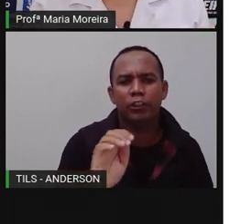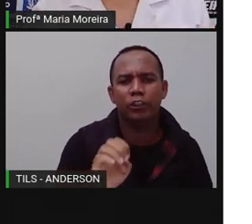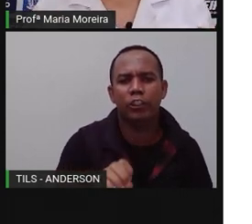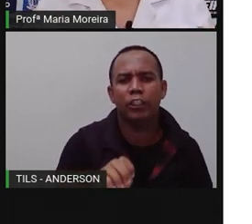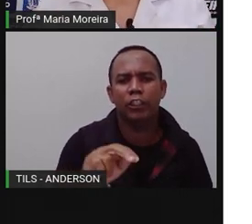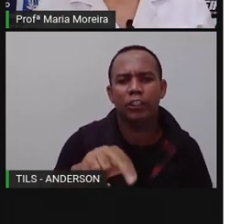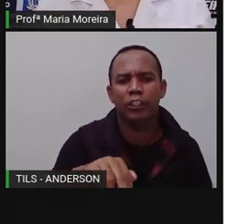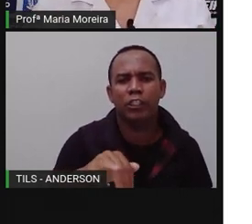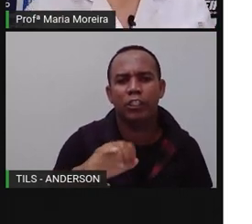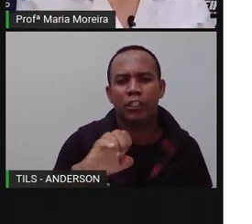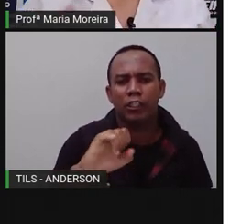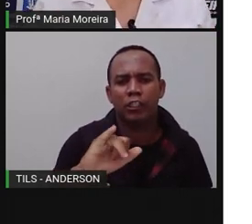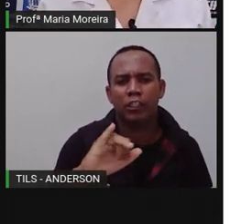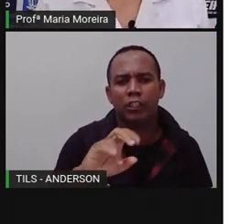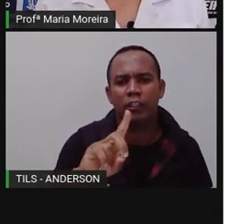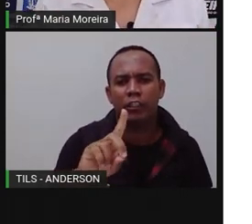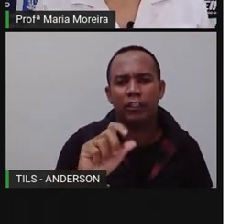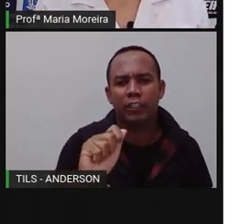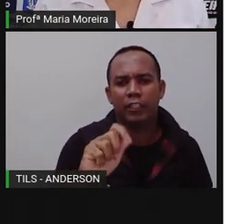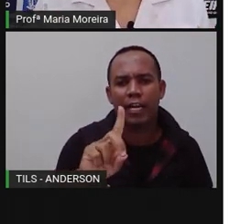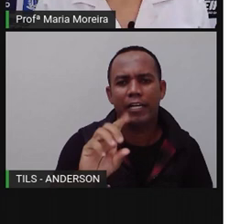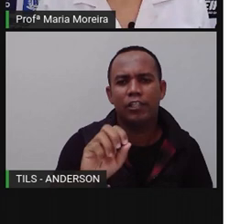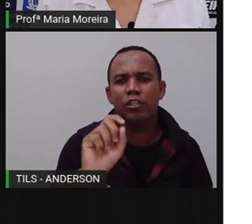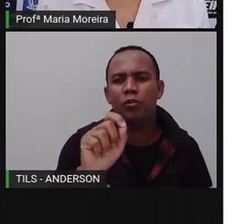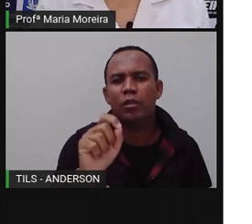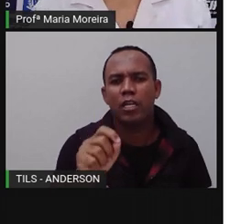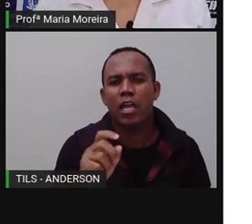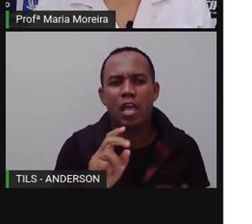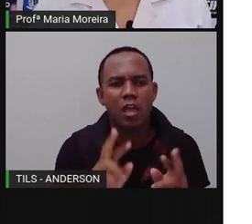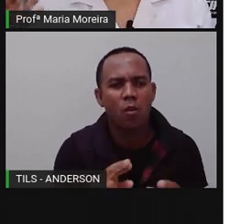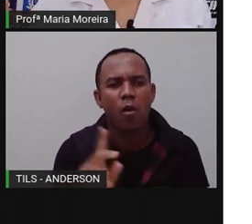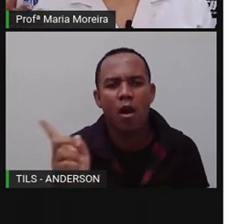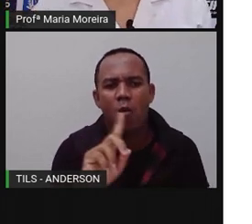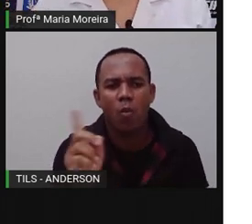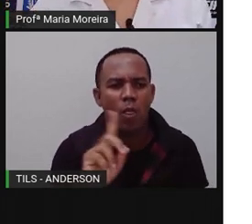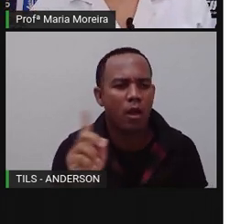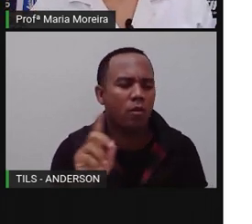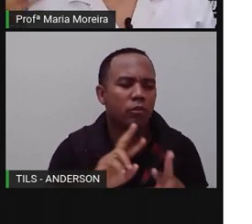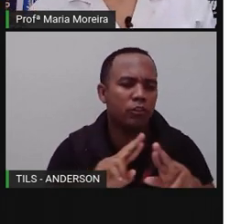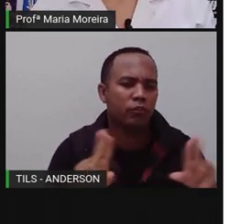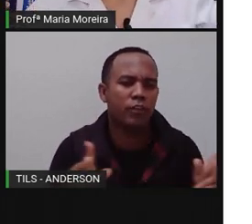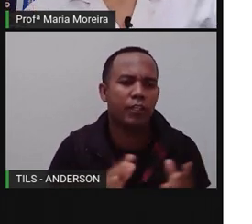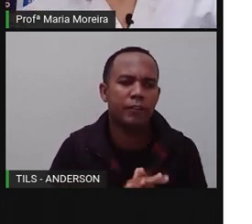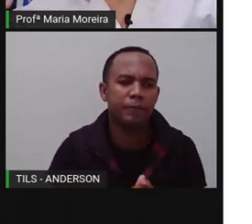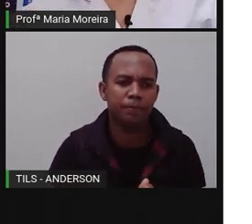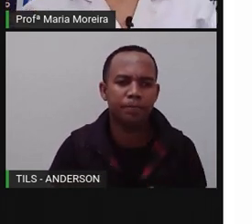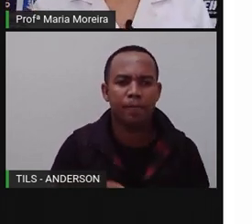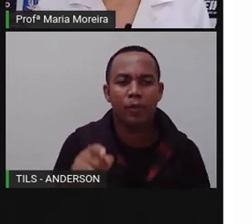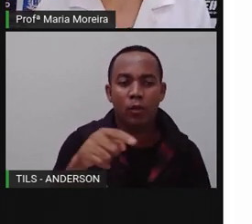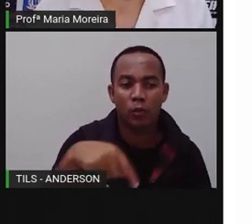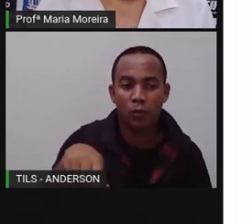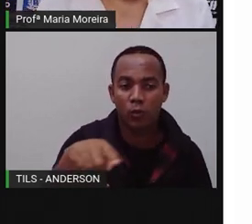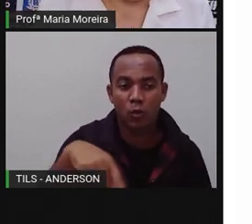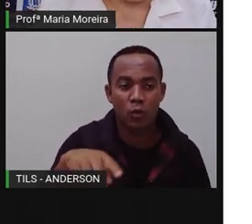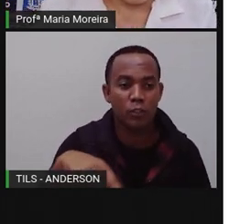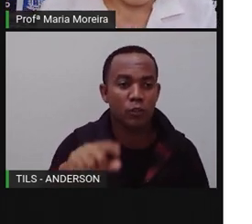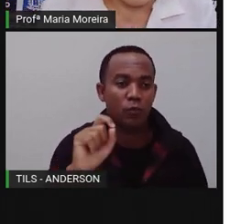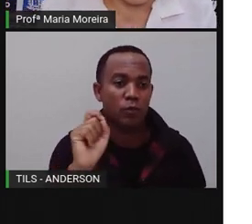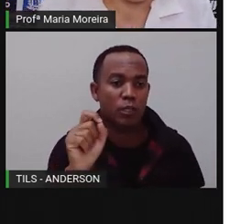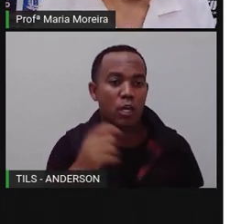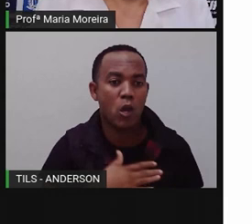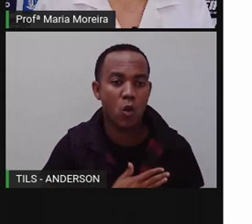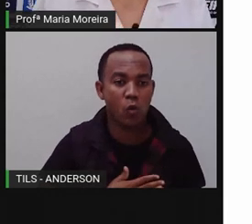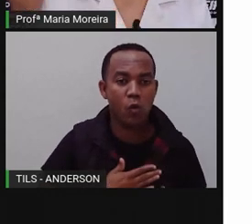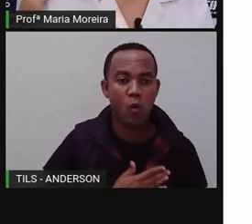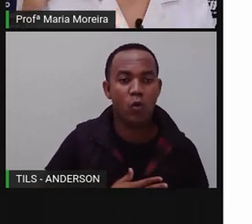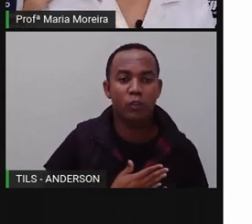ela não é igual em todo o território brasileiro, tá? Um exemplo é que nós aqui curtimos o quê? Muito mais o axé, não é